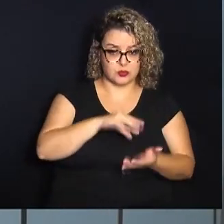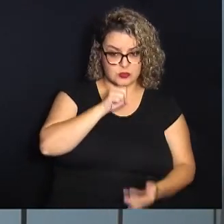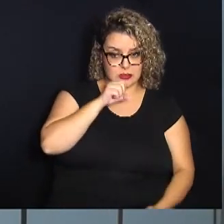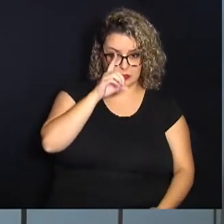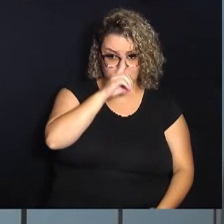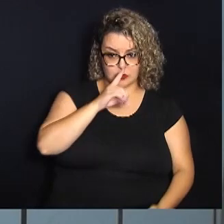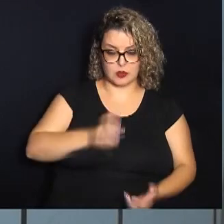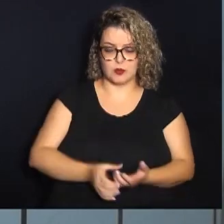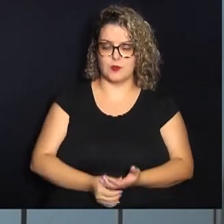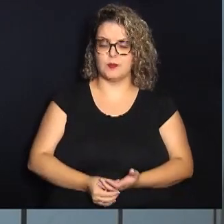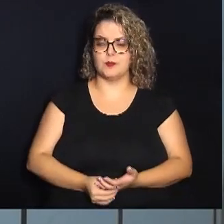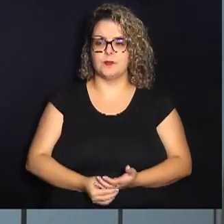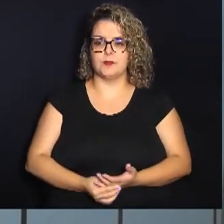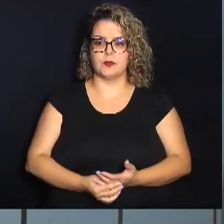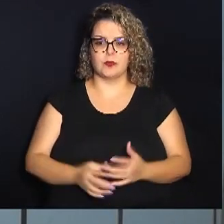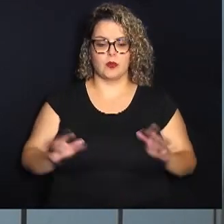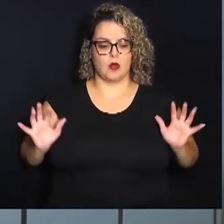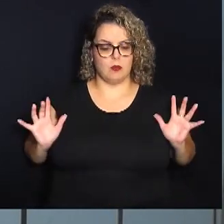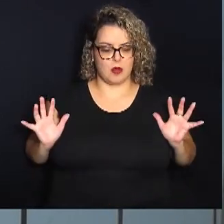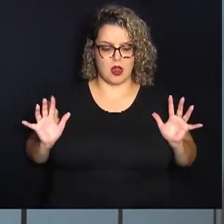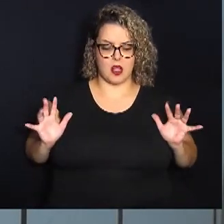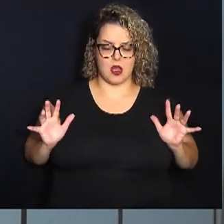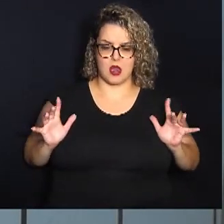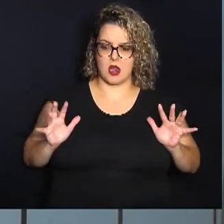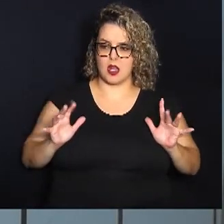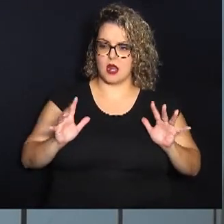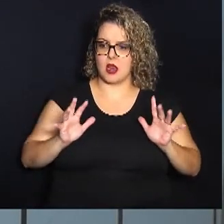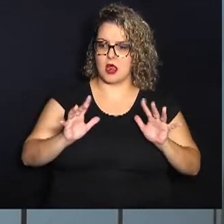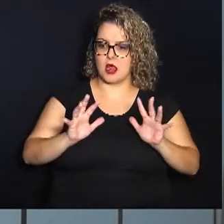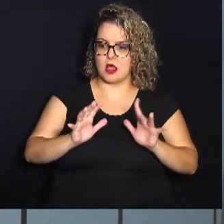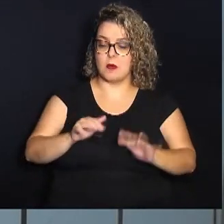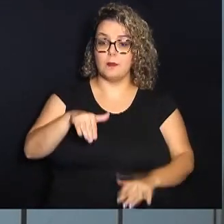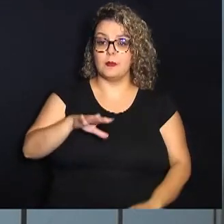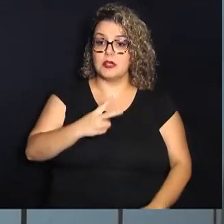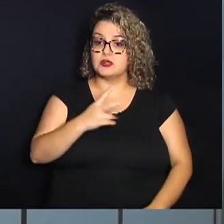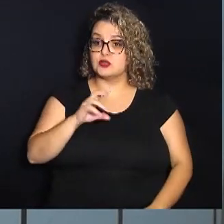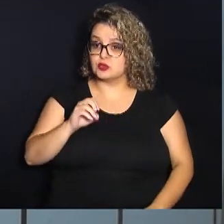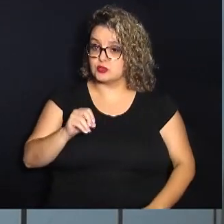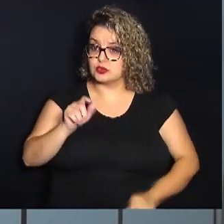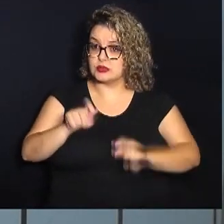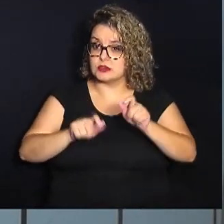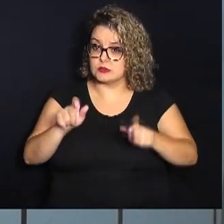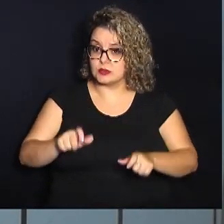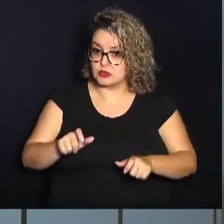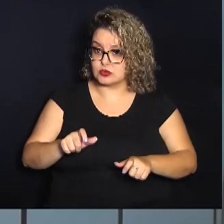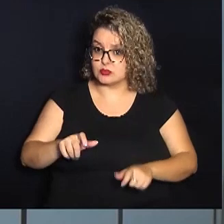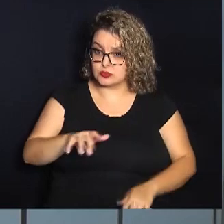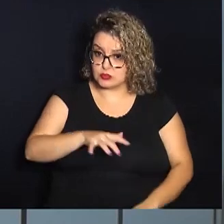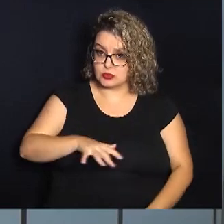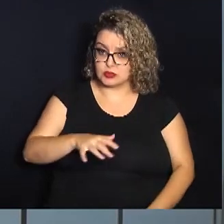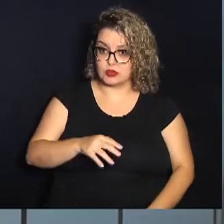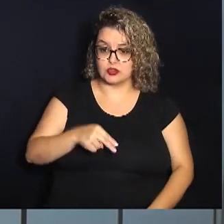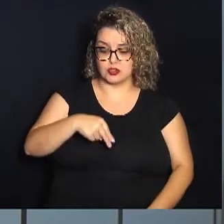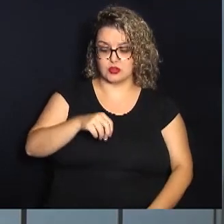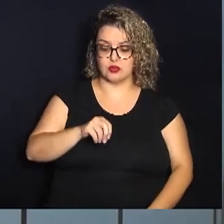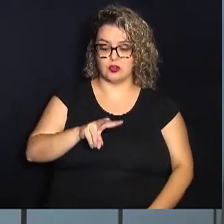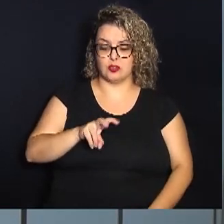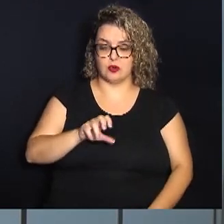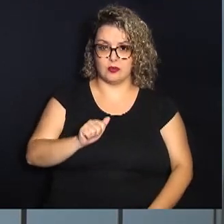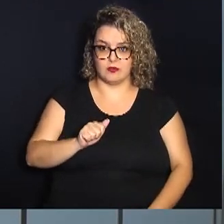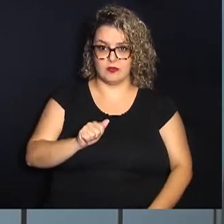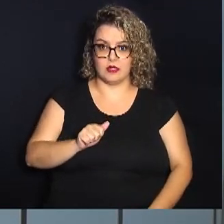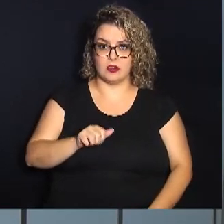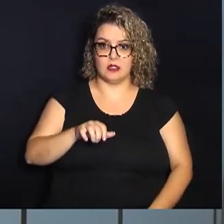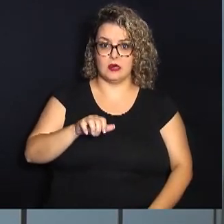um mutirão onde reuniu-se mais de 200 pessoas ali no distrito de Nova Aparecida, divisa com Sumaré